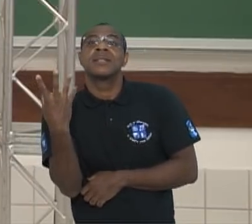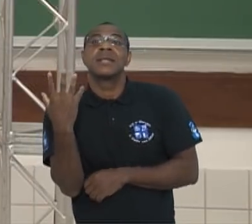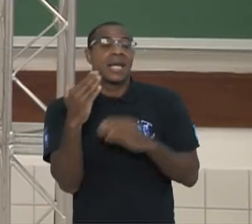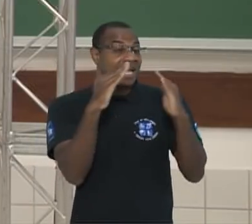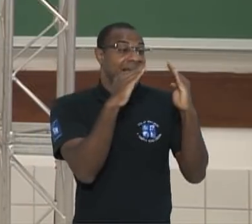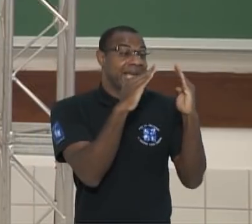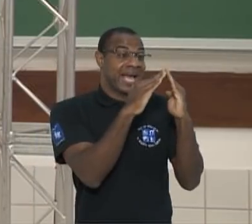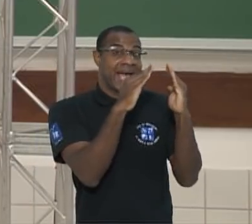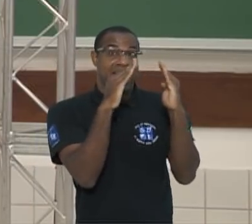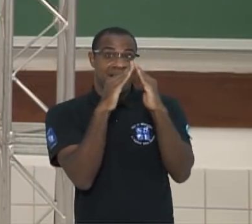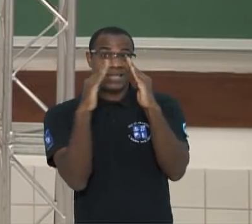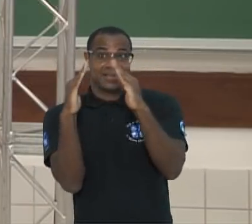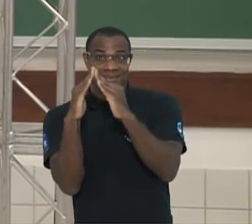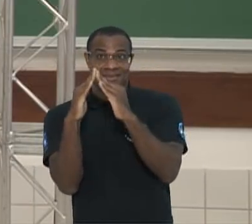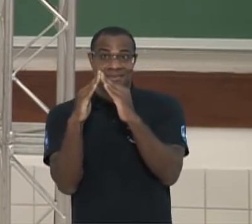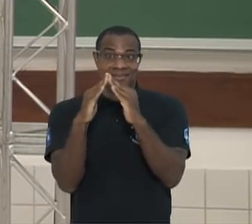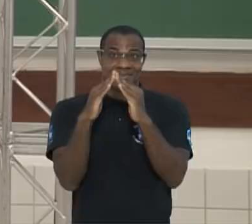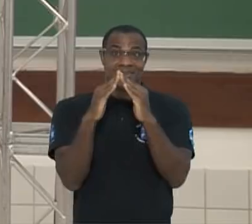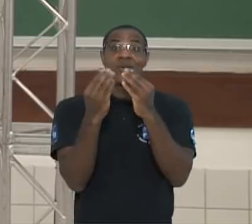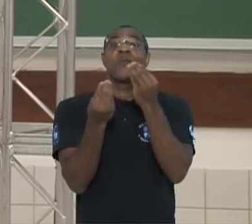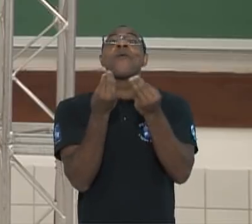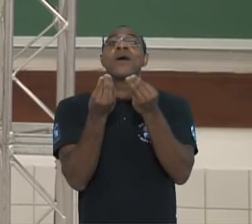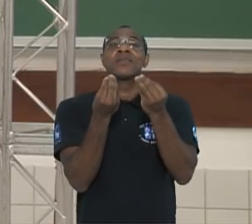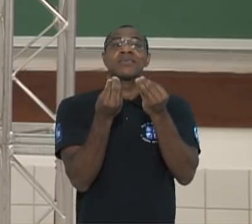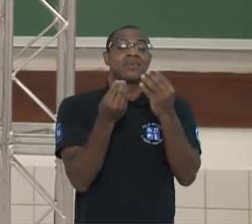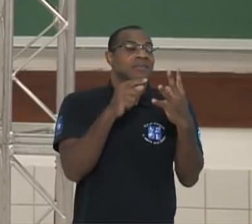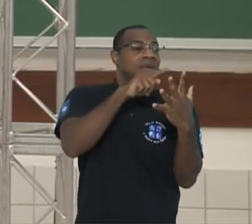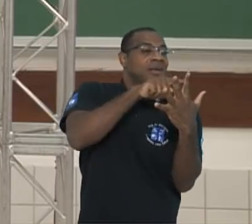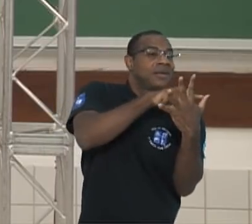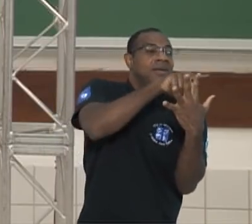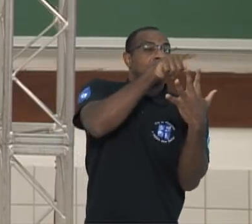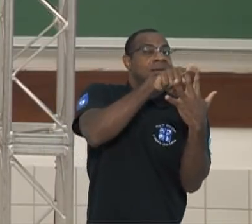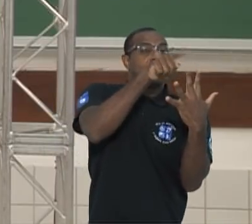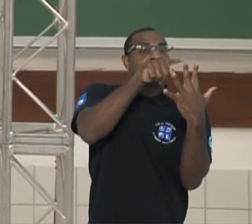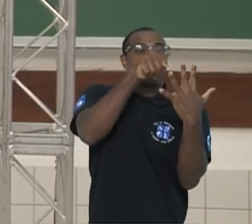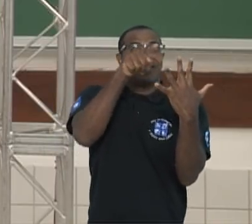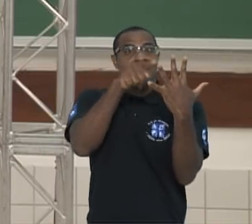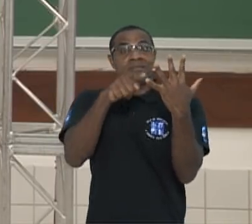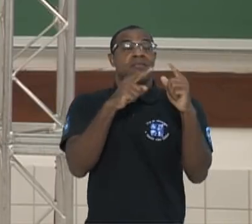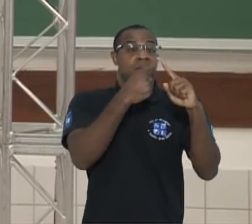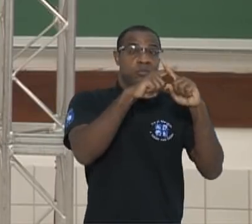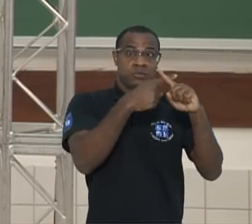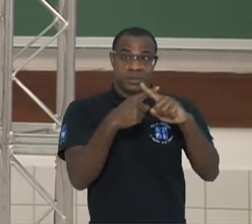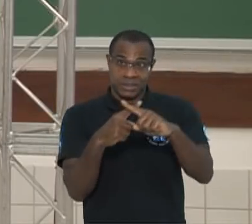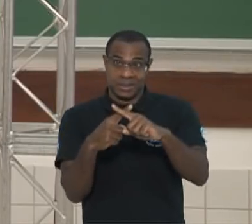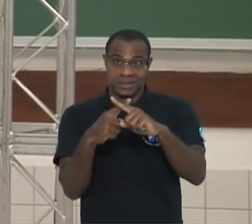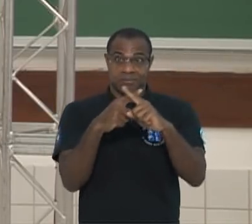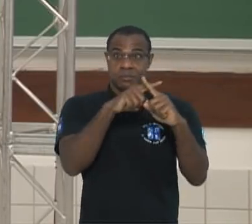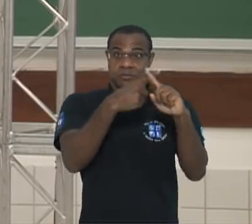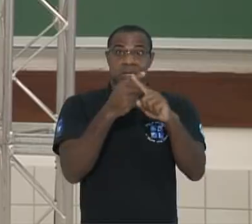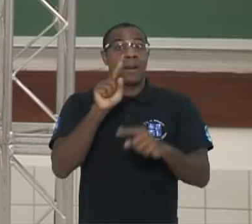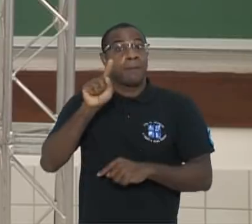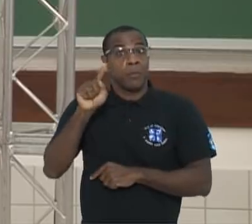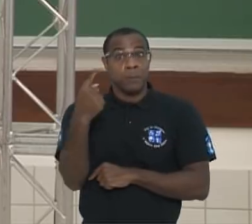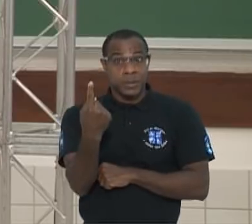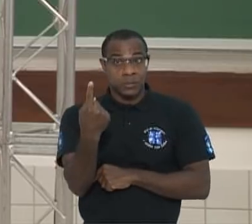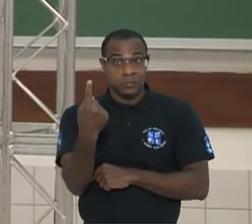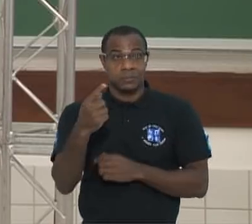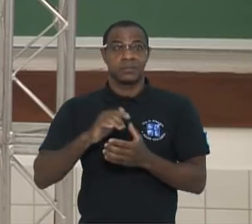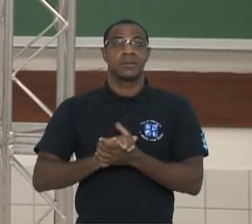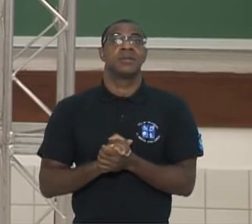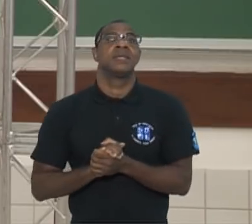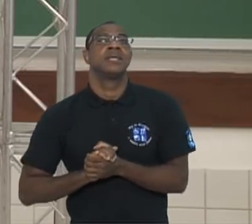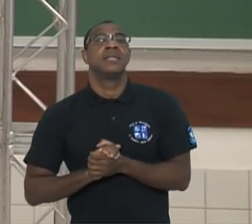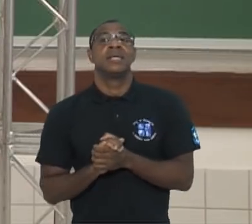da esquerda para a direita, eu vou multiplicar 2 vezes por 1.000. Vezes 1.000 e vezes 1.000, certo?